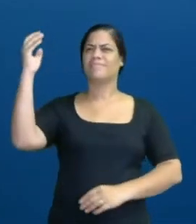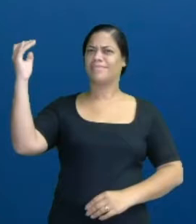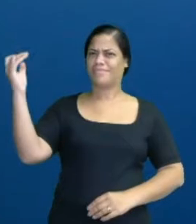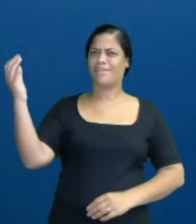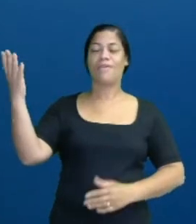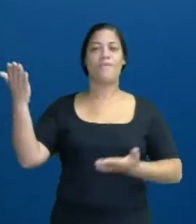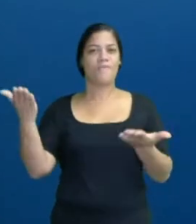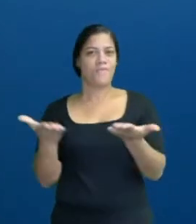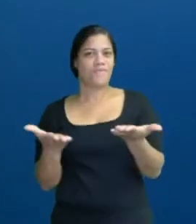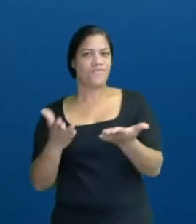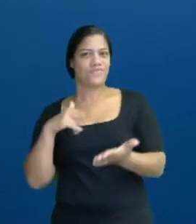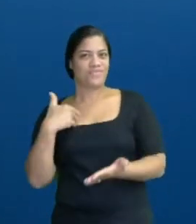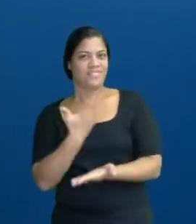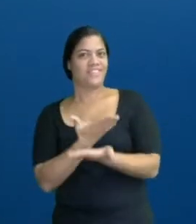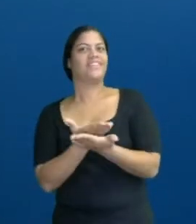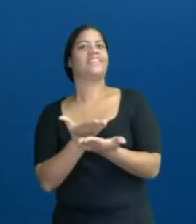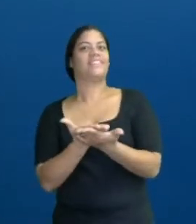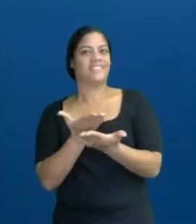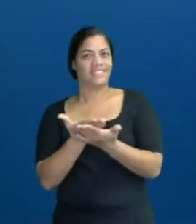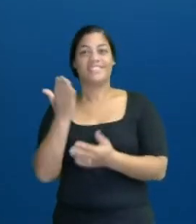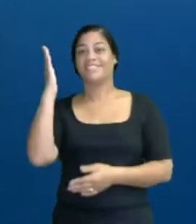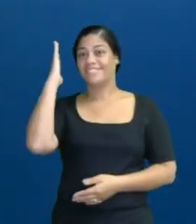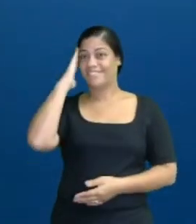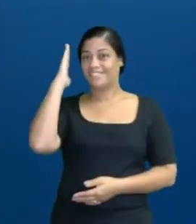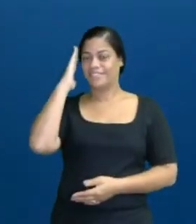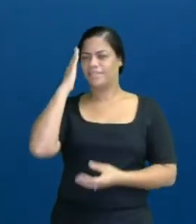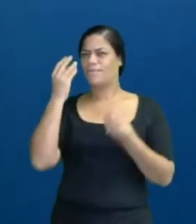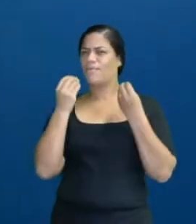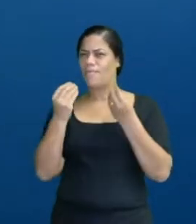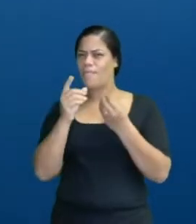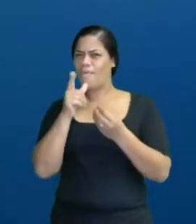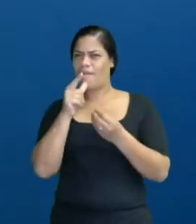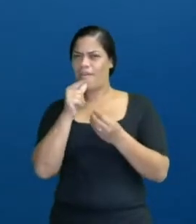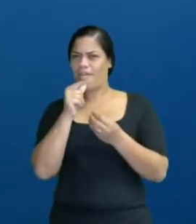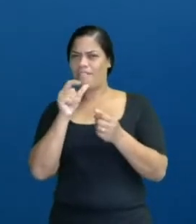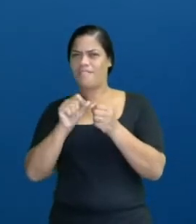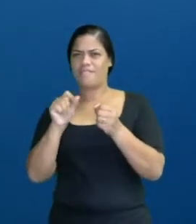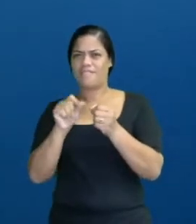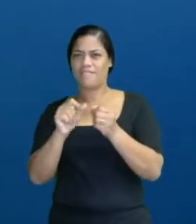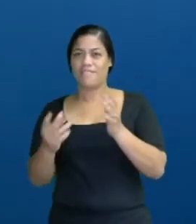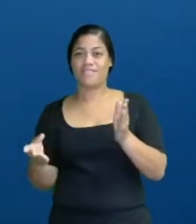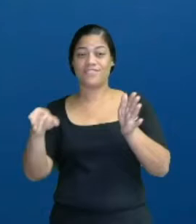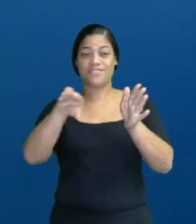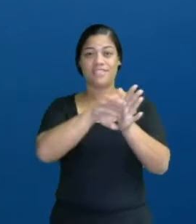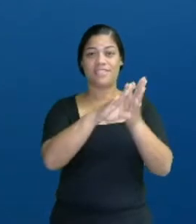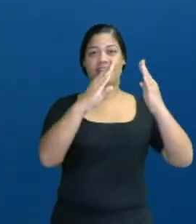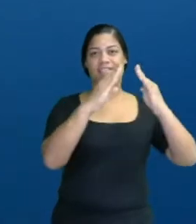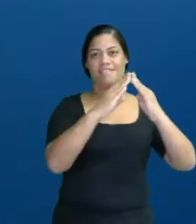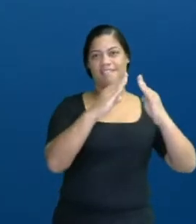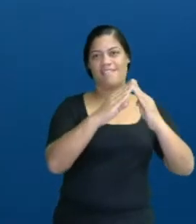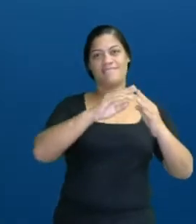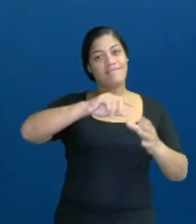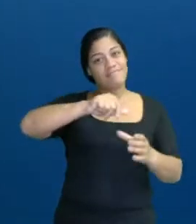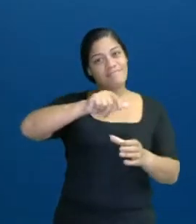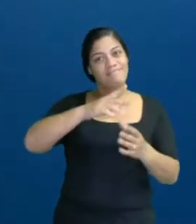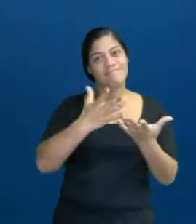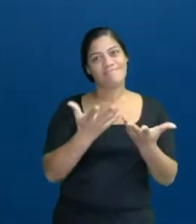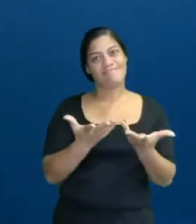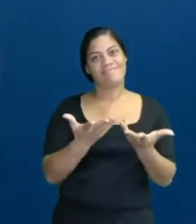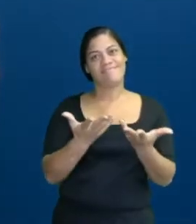Né? Hoje a gente vai entender um pouquinho como é que essa água faz para chegar até a torneira da nossa casa.